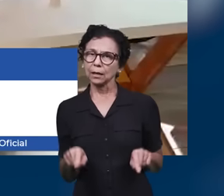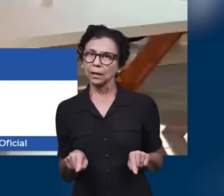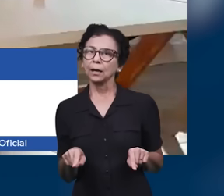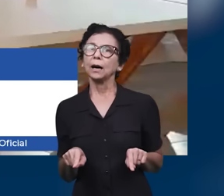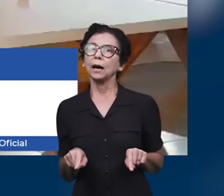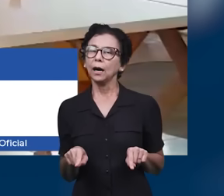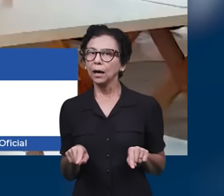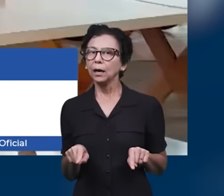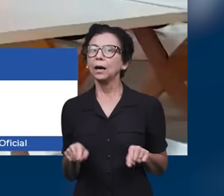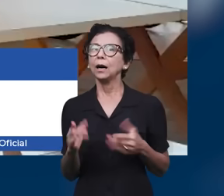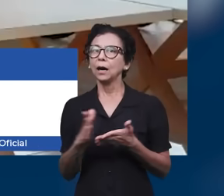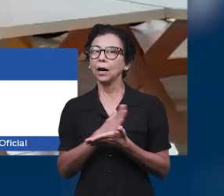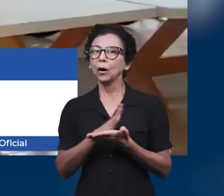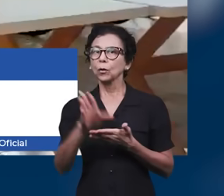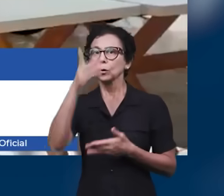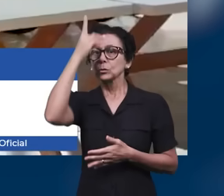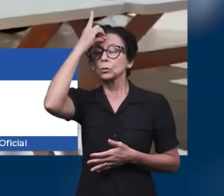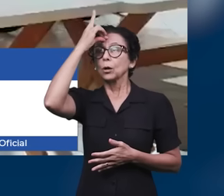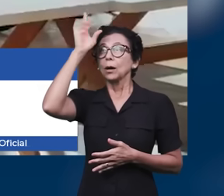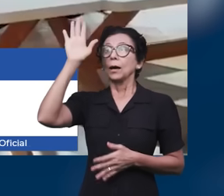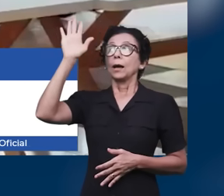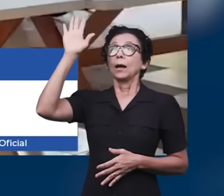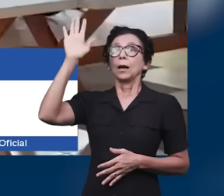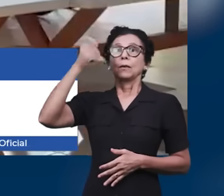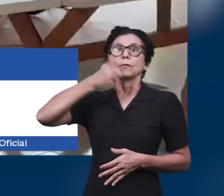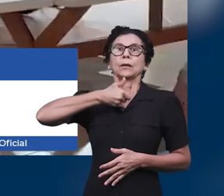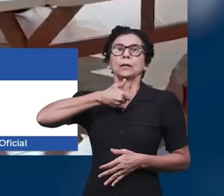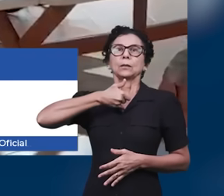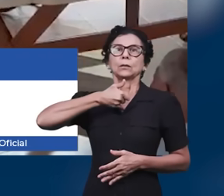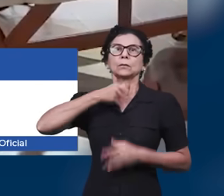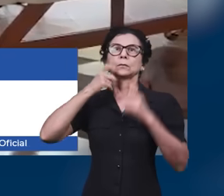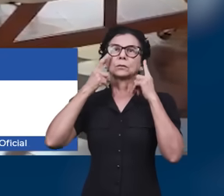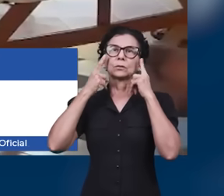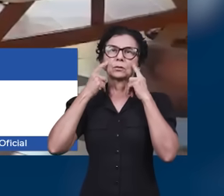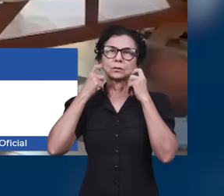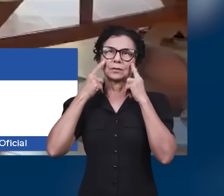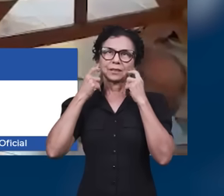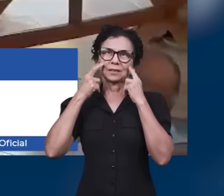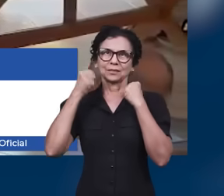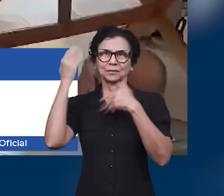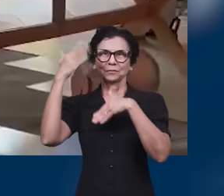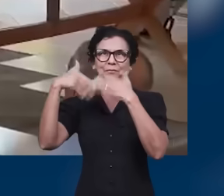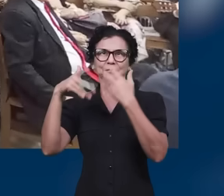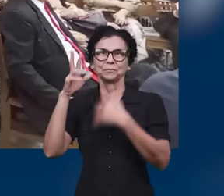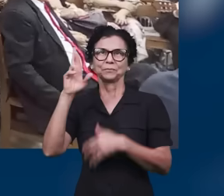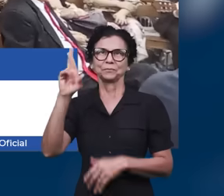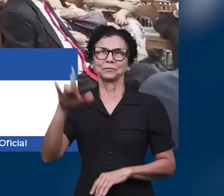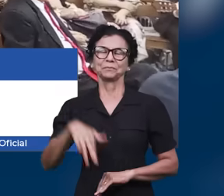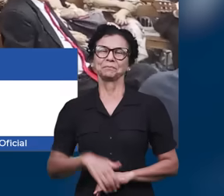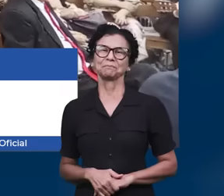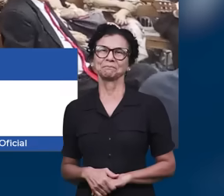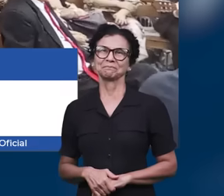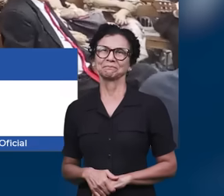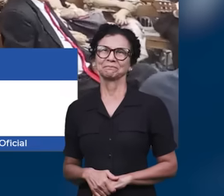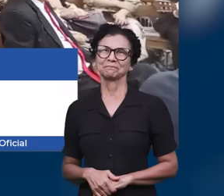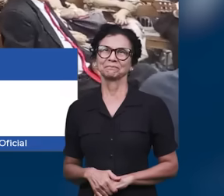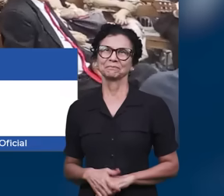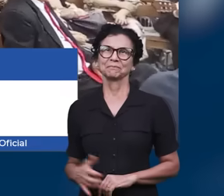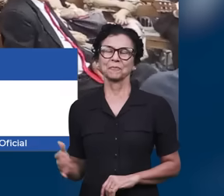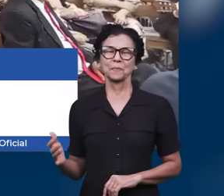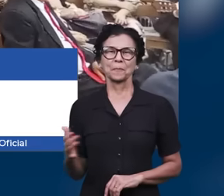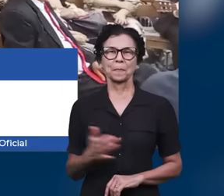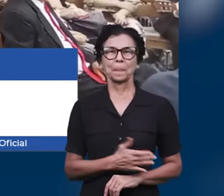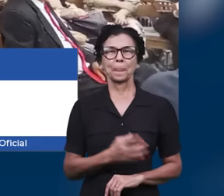se identificaram com os dons espirituais e se quebrantaram na presença do Senhor. Já os irmãos da igreja